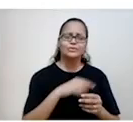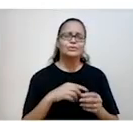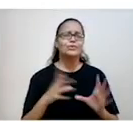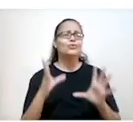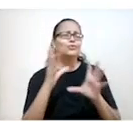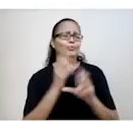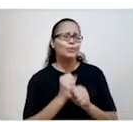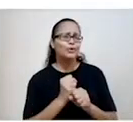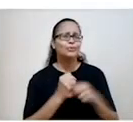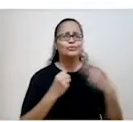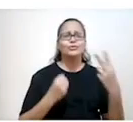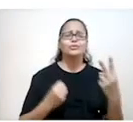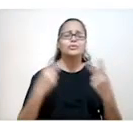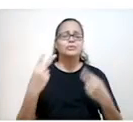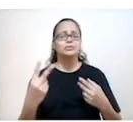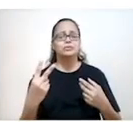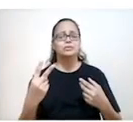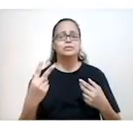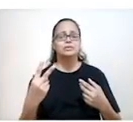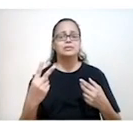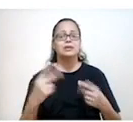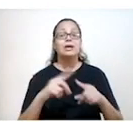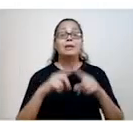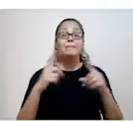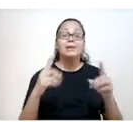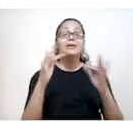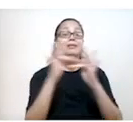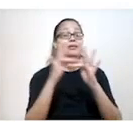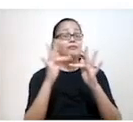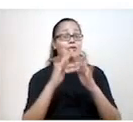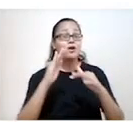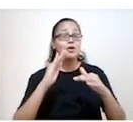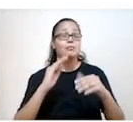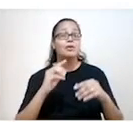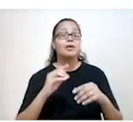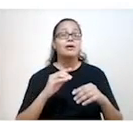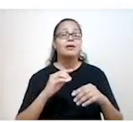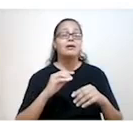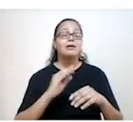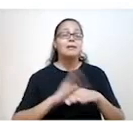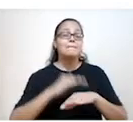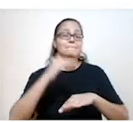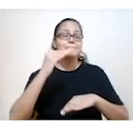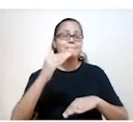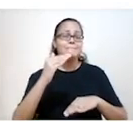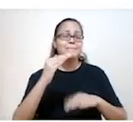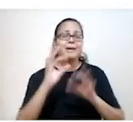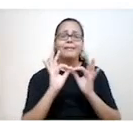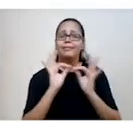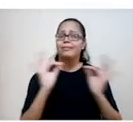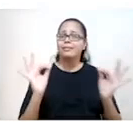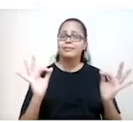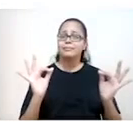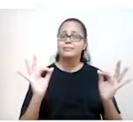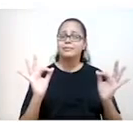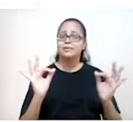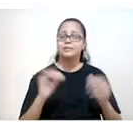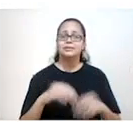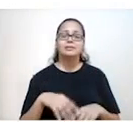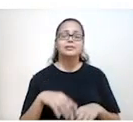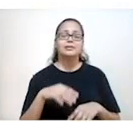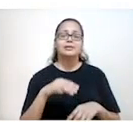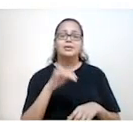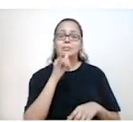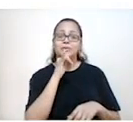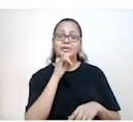2. Então, aplicando na fórmula fica muito mais simples, né? Posição 57. Se o exercício pede, por